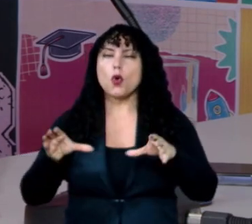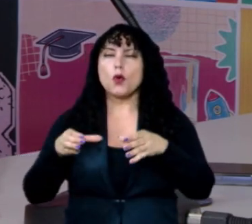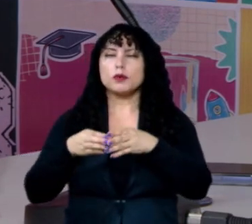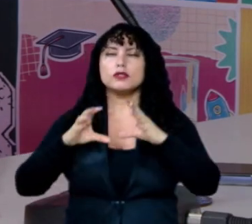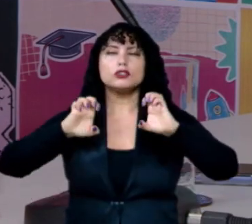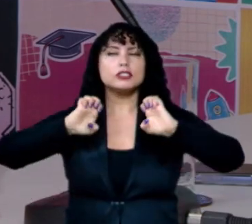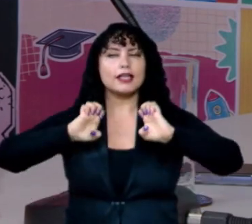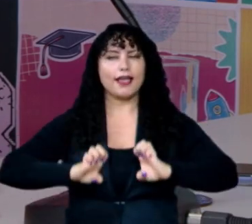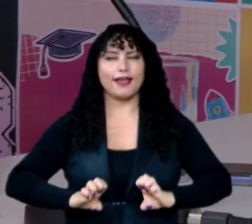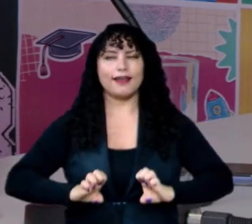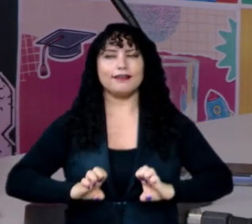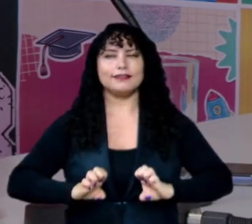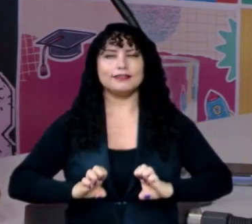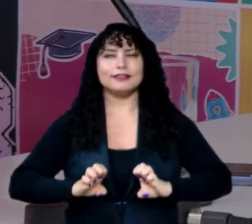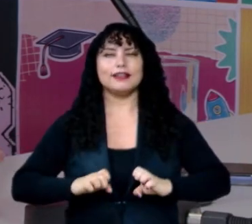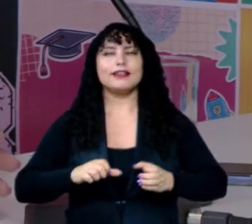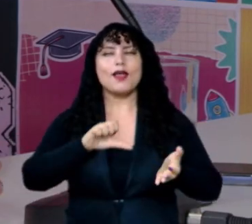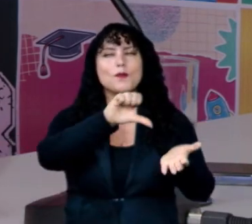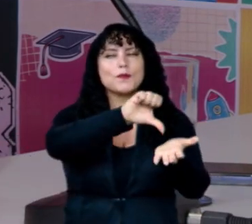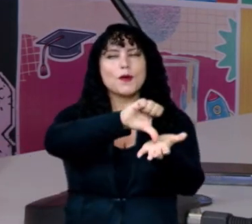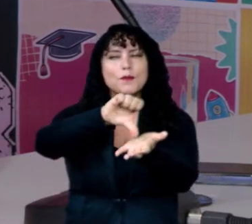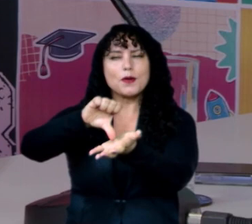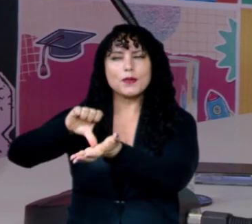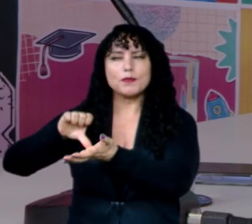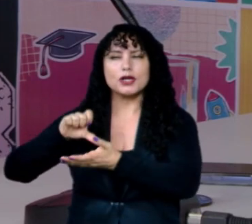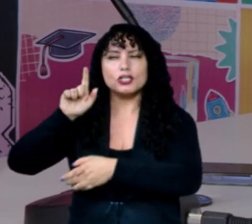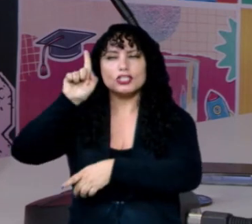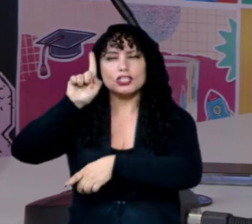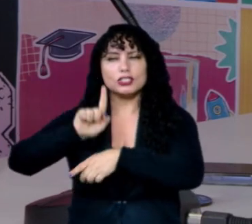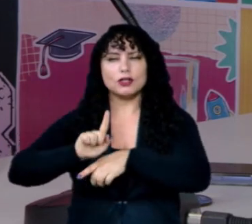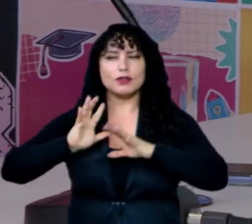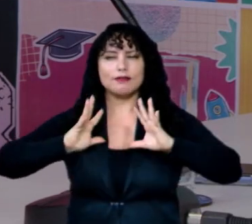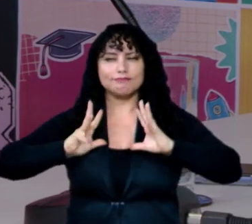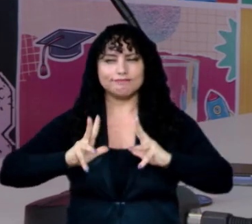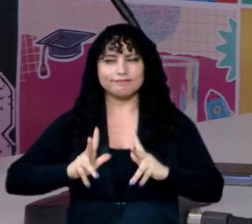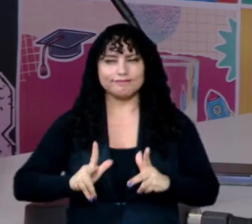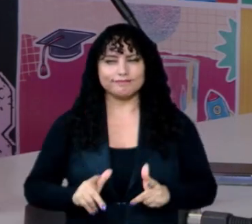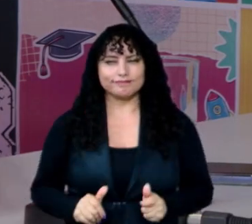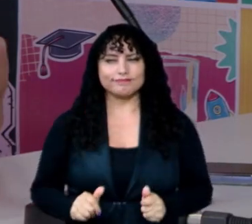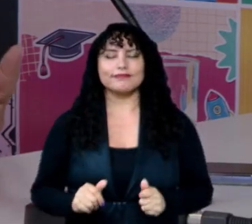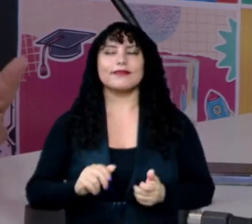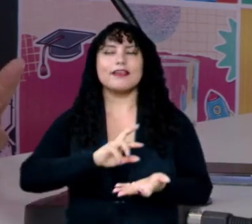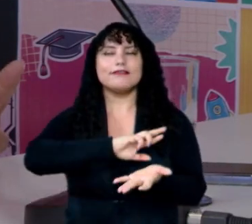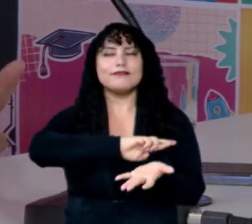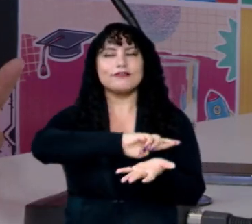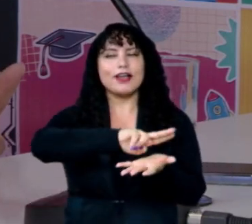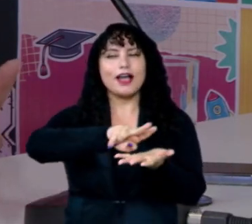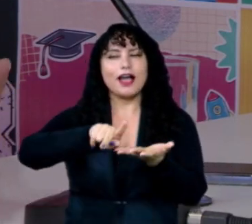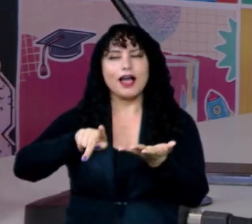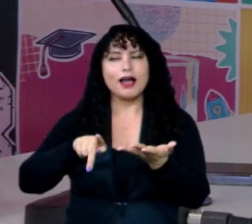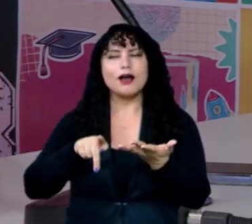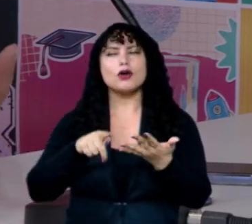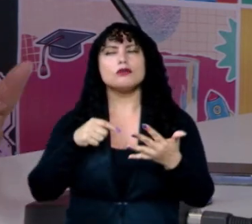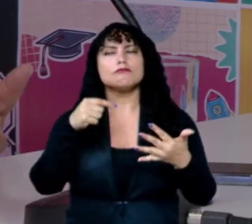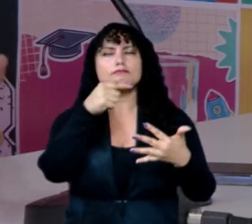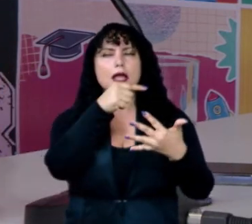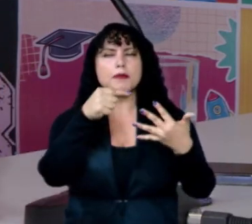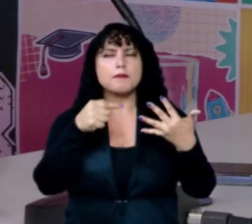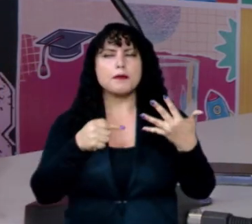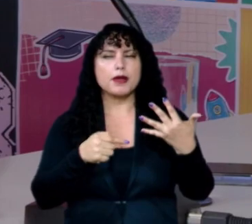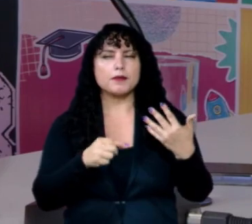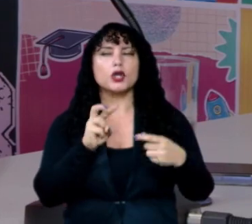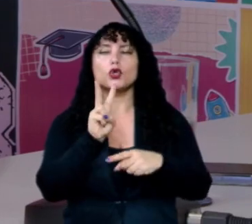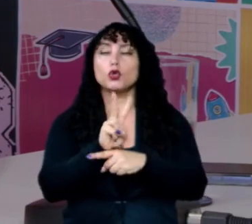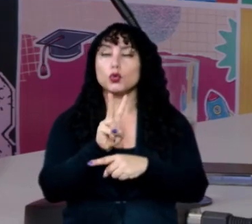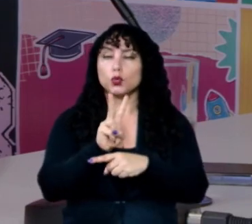também as unidades de gestão da integridade. Existem vários mecanismos que zelam por